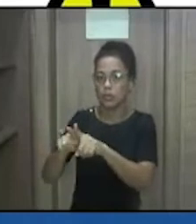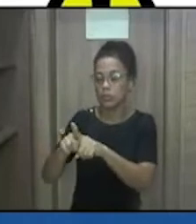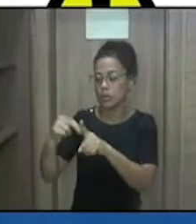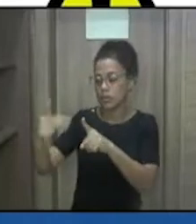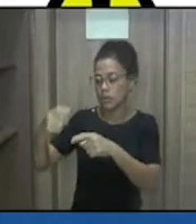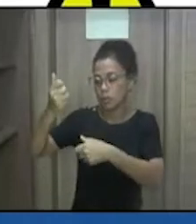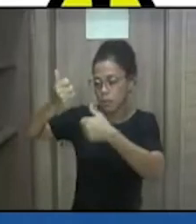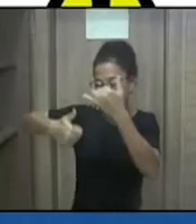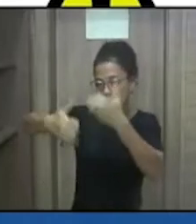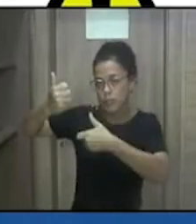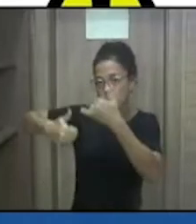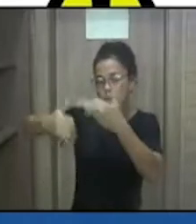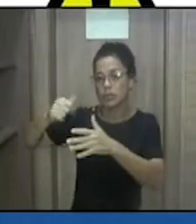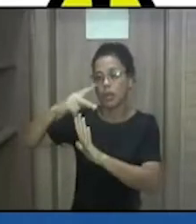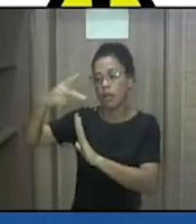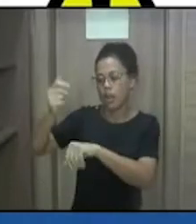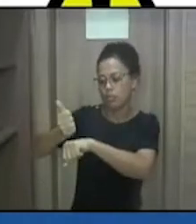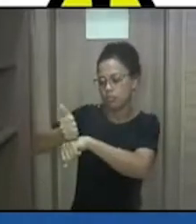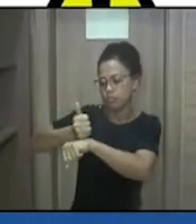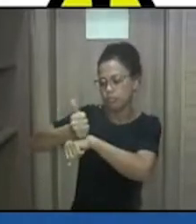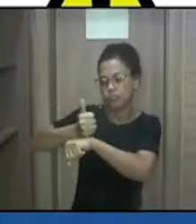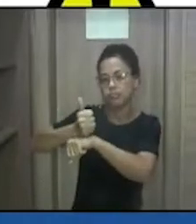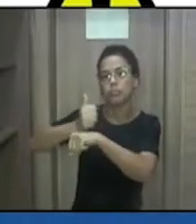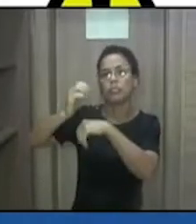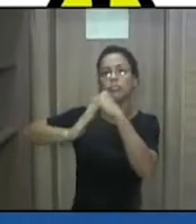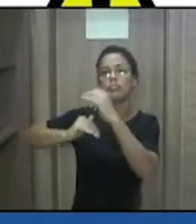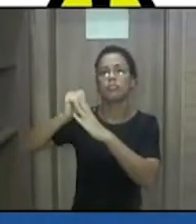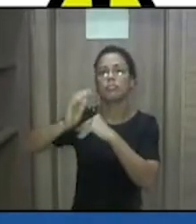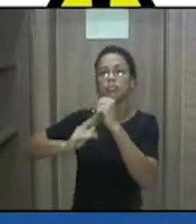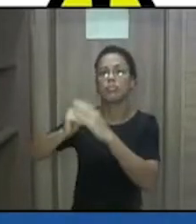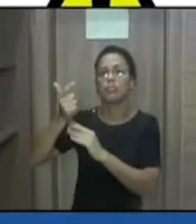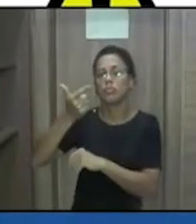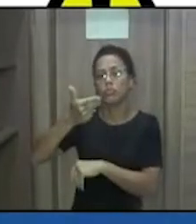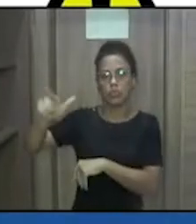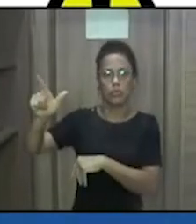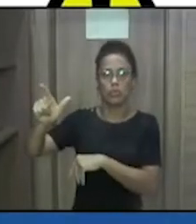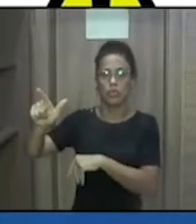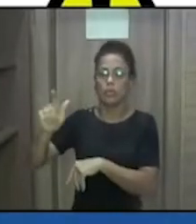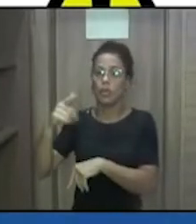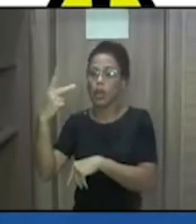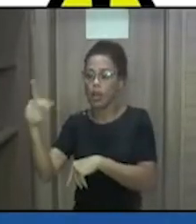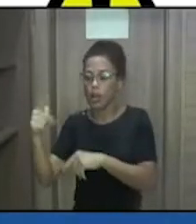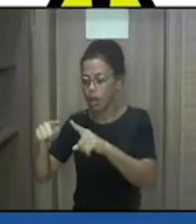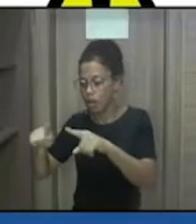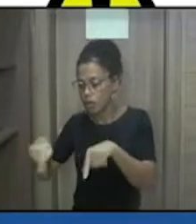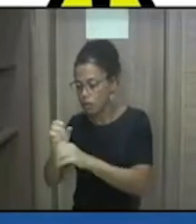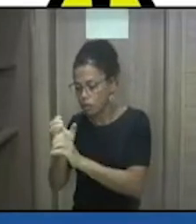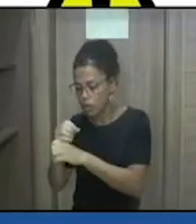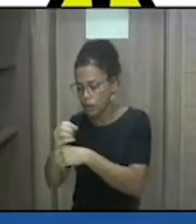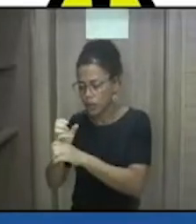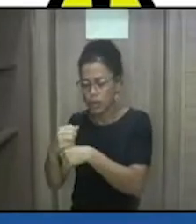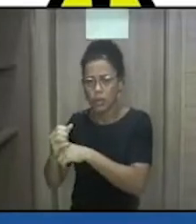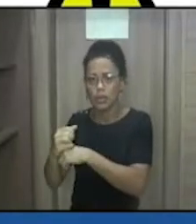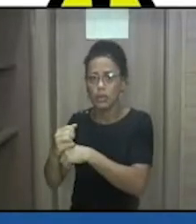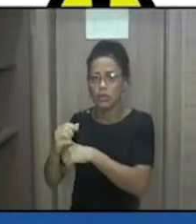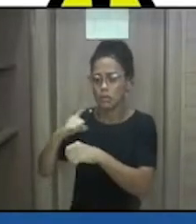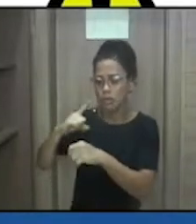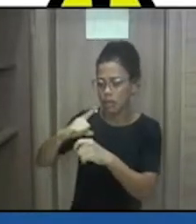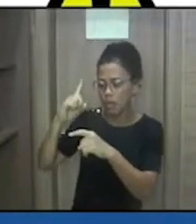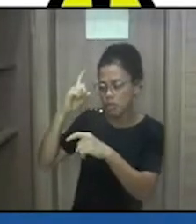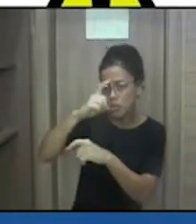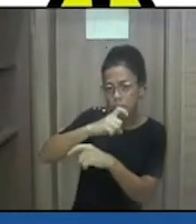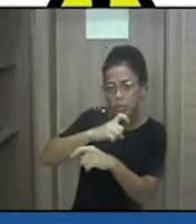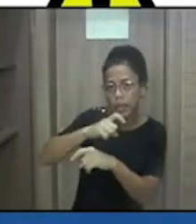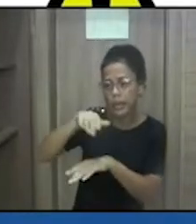dos profissionais a realizar outros tipos de prótese. Por exemplo, aquele laboratório que só fazia prótese total, ele tem dificuldade, às